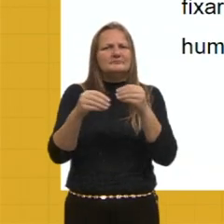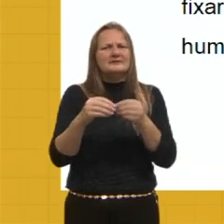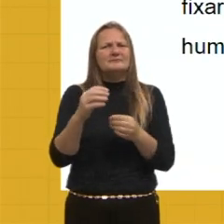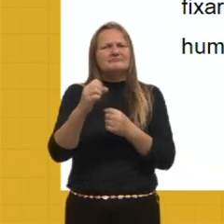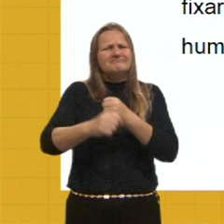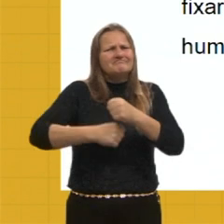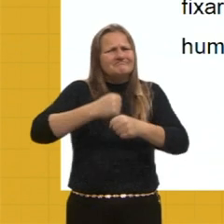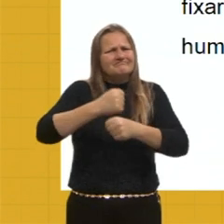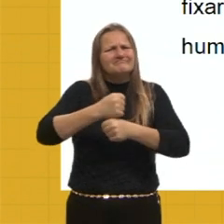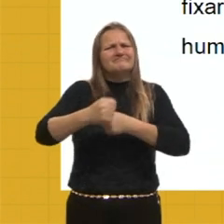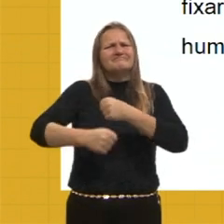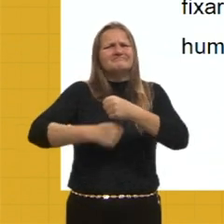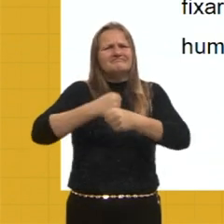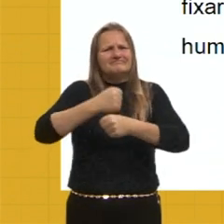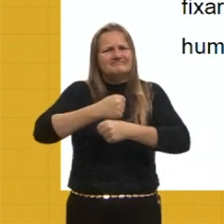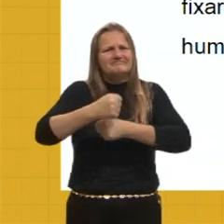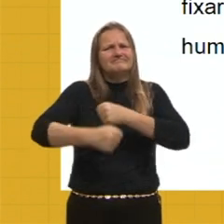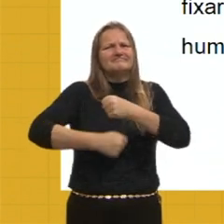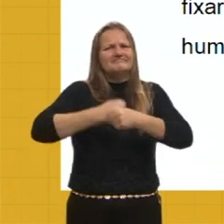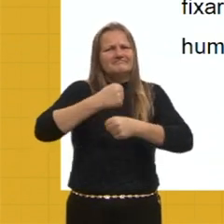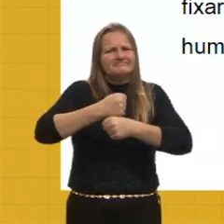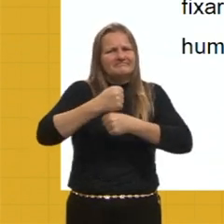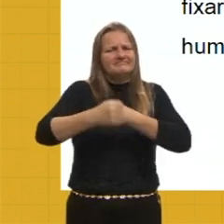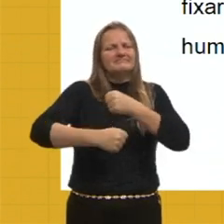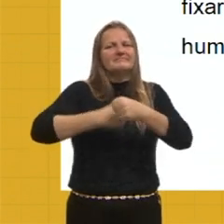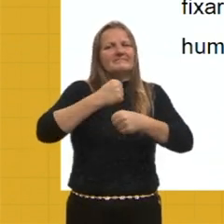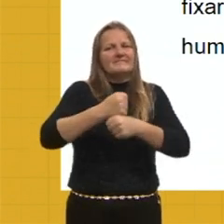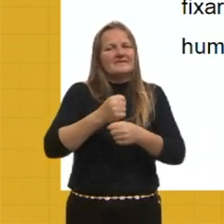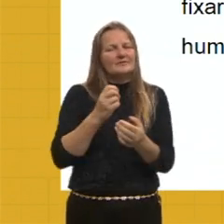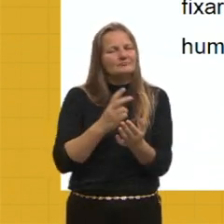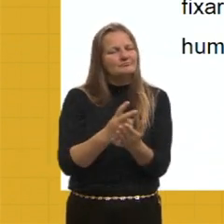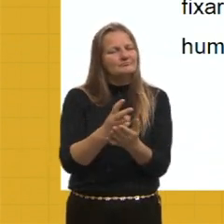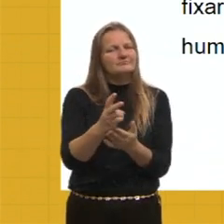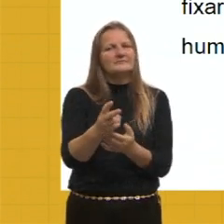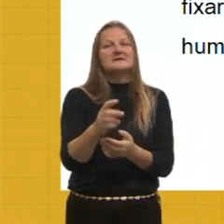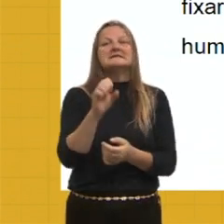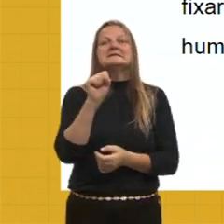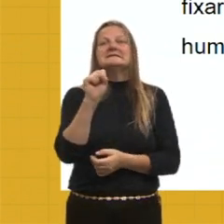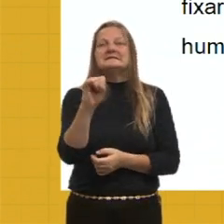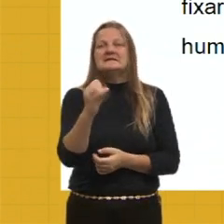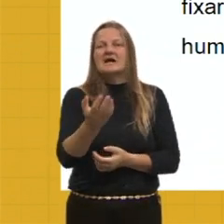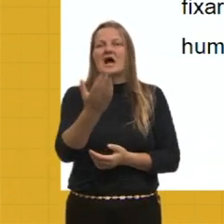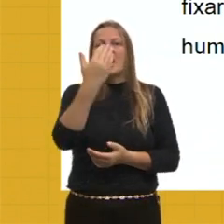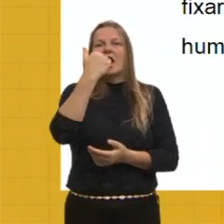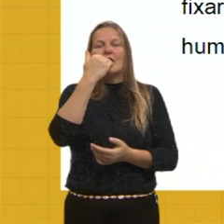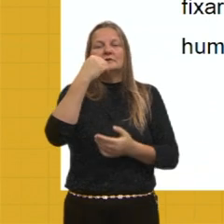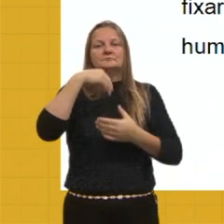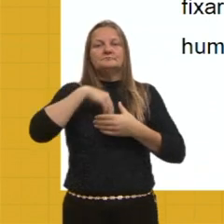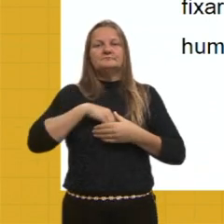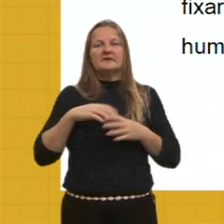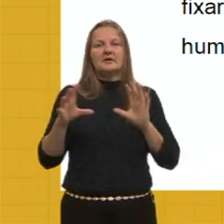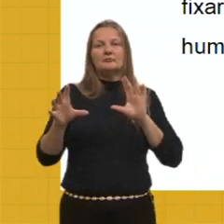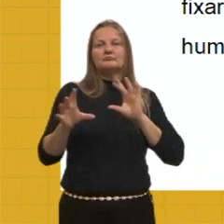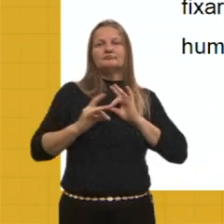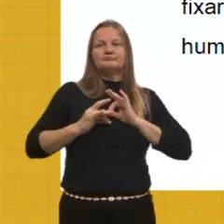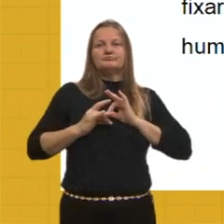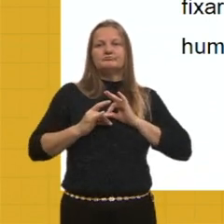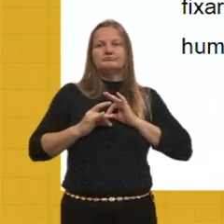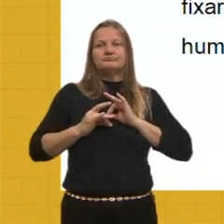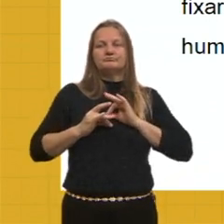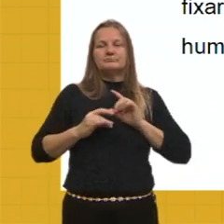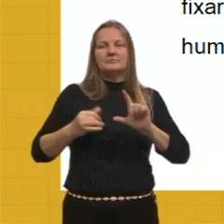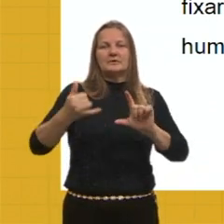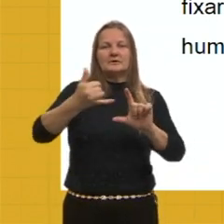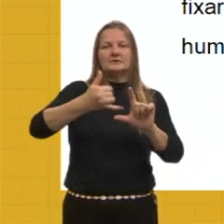gente muito tempo no ambiente e uma vez ingeridos tem a capacidade de se fixar na gordura do